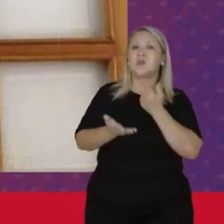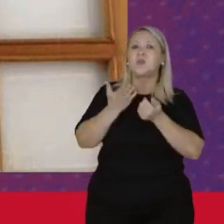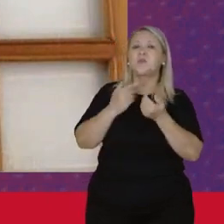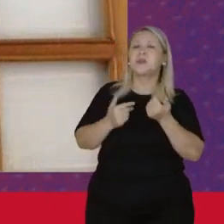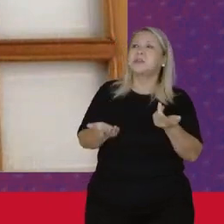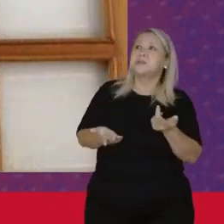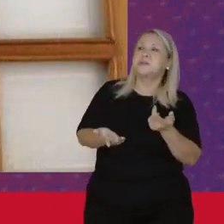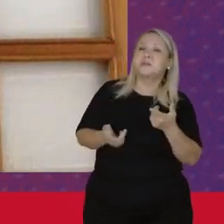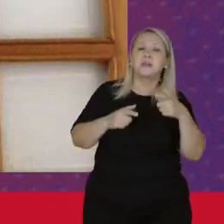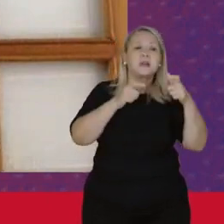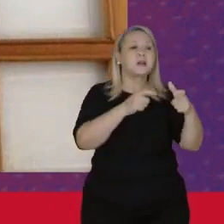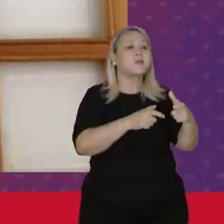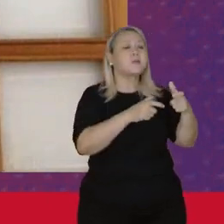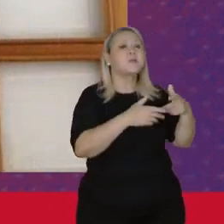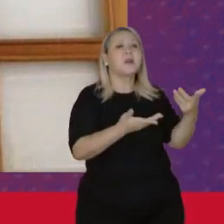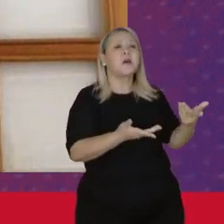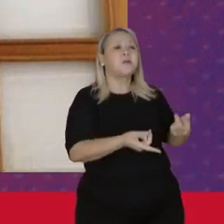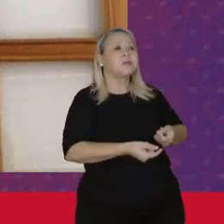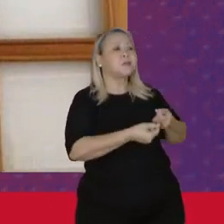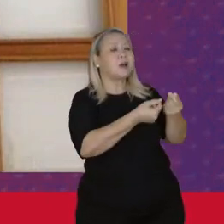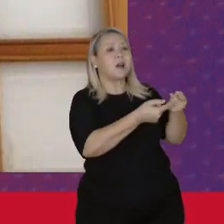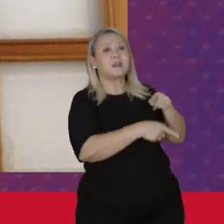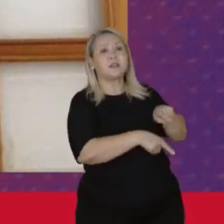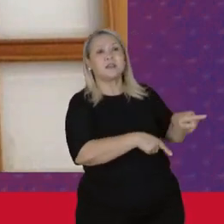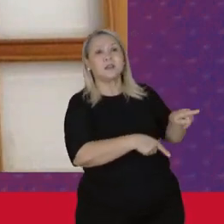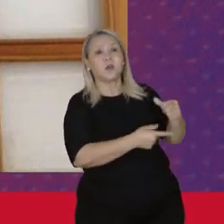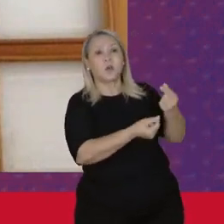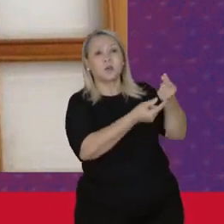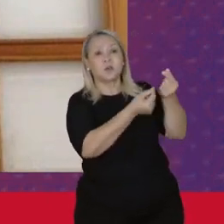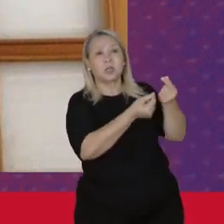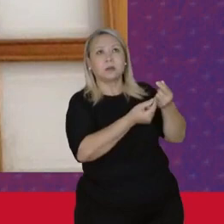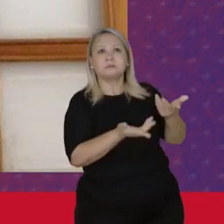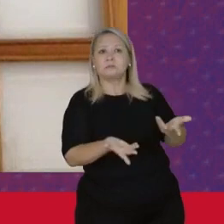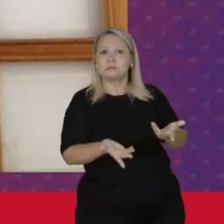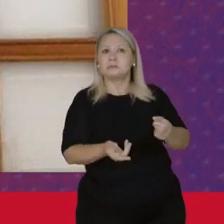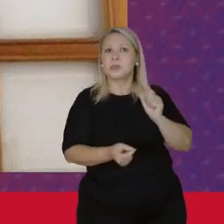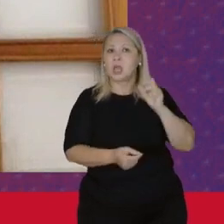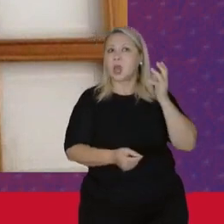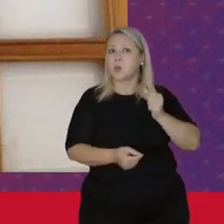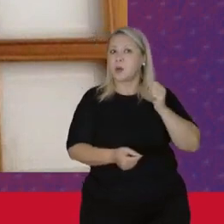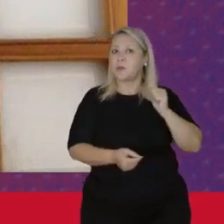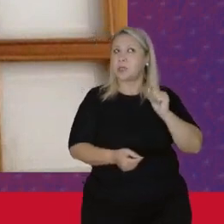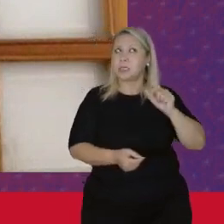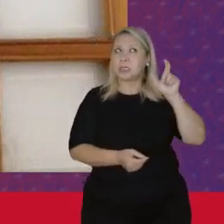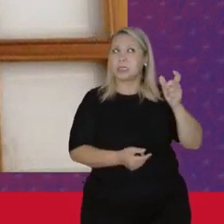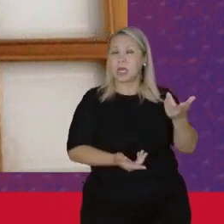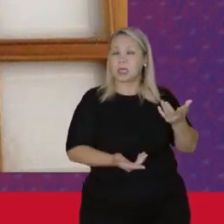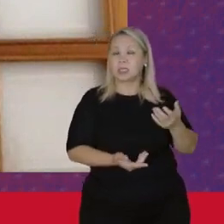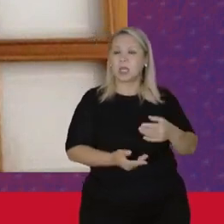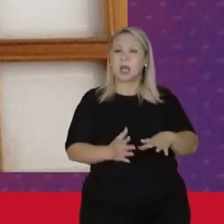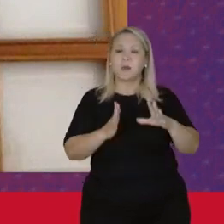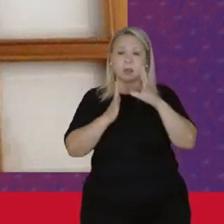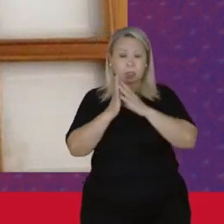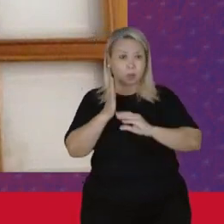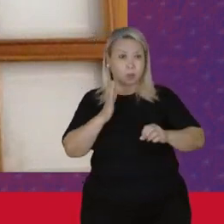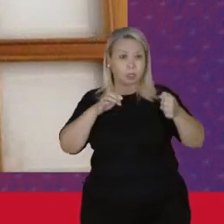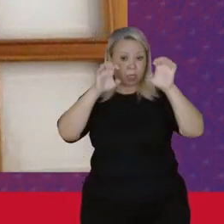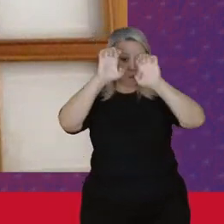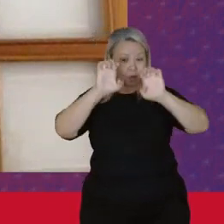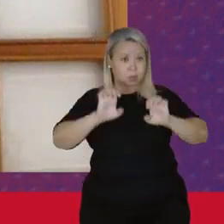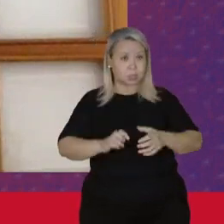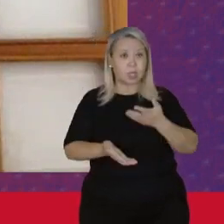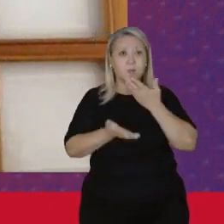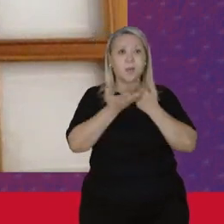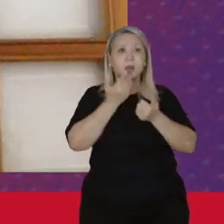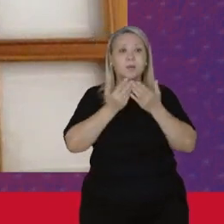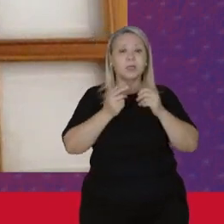indo esse dinheiro, né? Quem está se beneficiando dessa produção? Então, pensar num modelo, né, num sistema